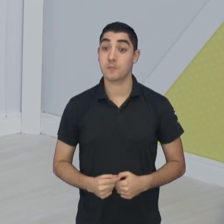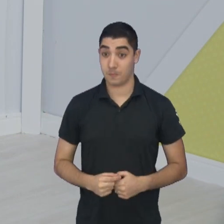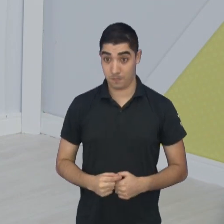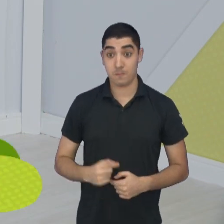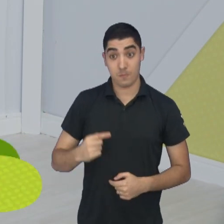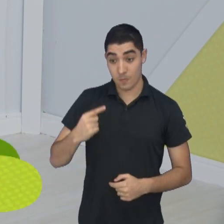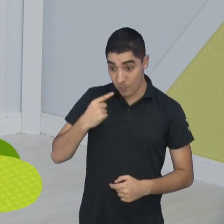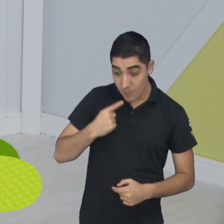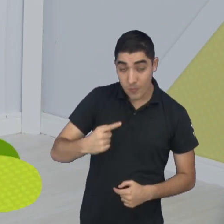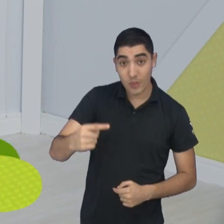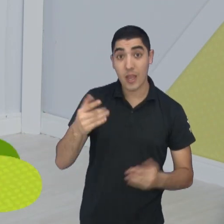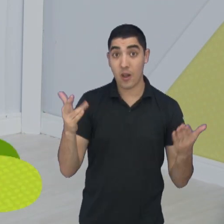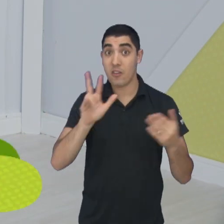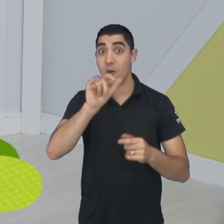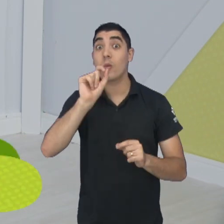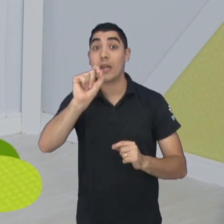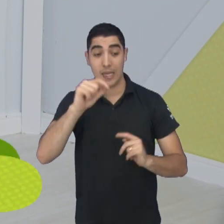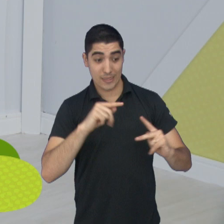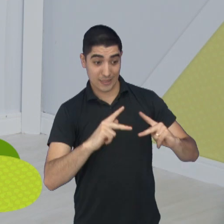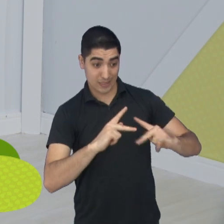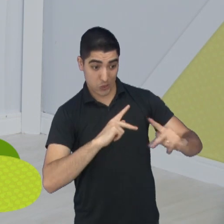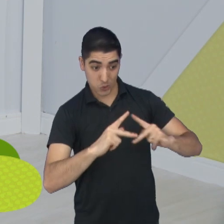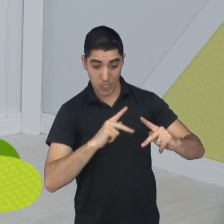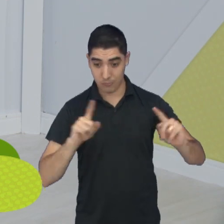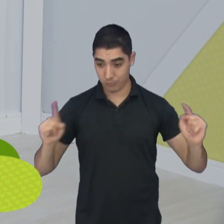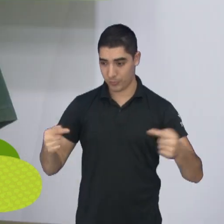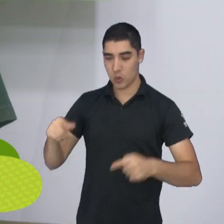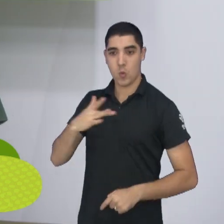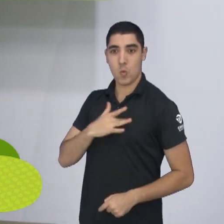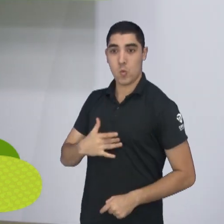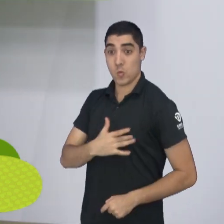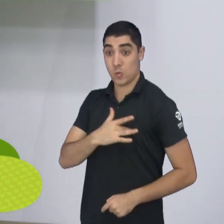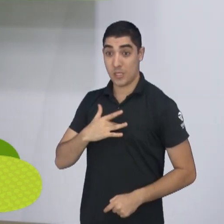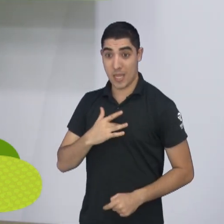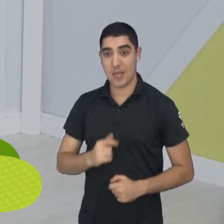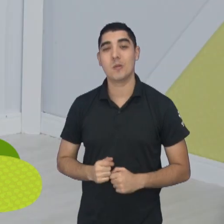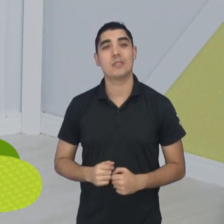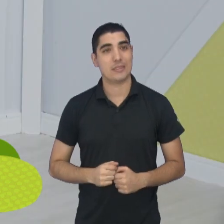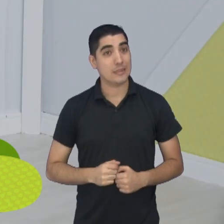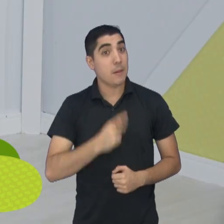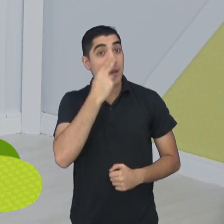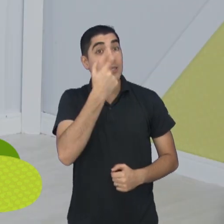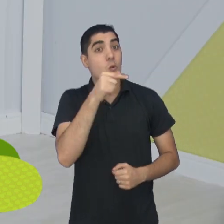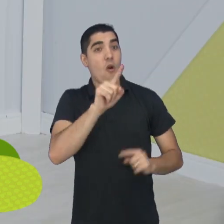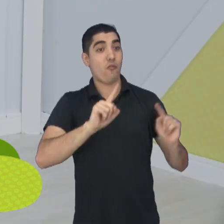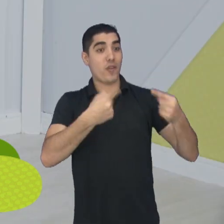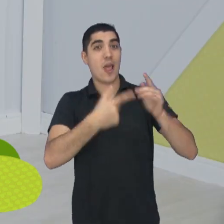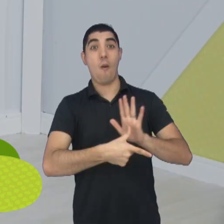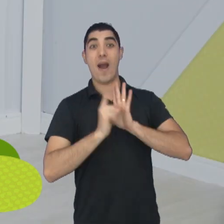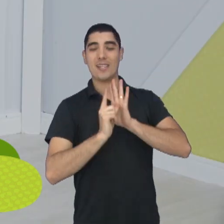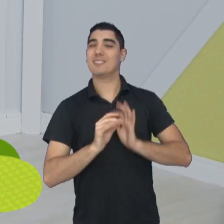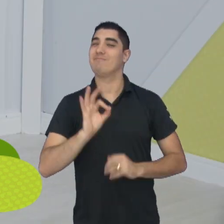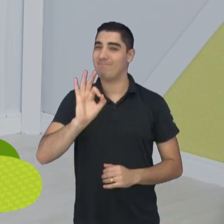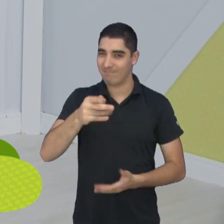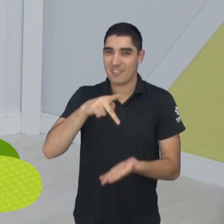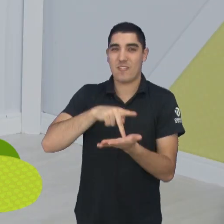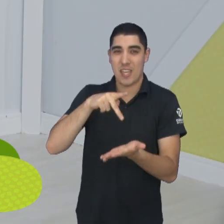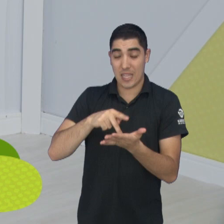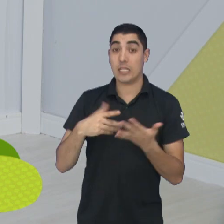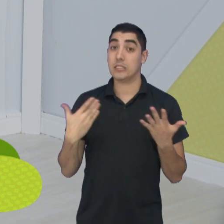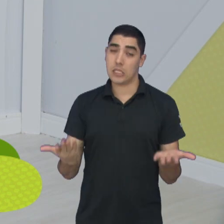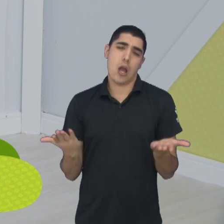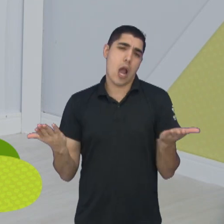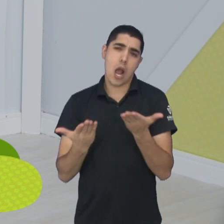confronto o mais esperado. Uma final antecipada, a gente pode dizer, né? Exatamente. E a questão que você falou, né, nesse momento não importa tanto.